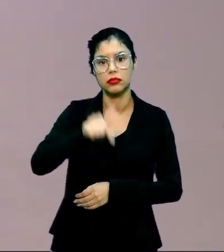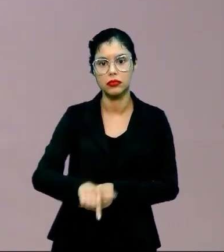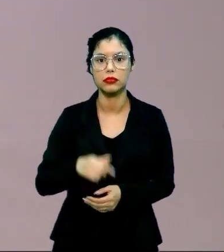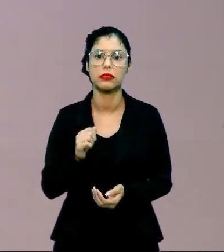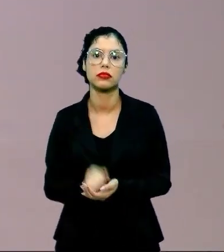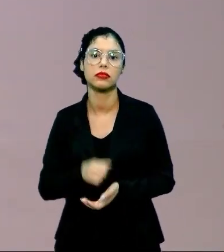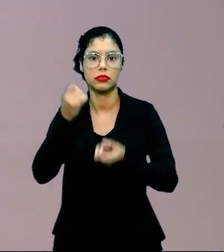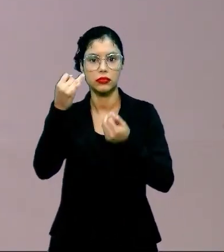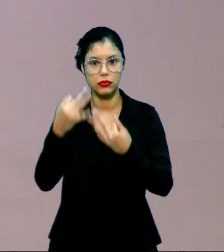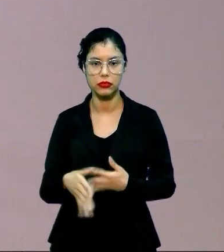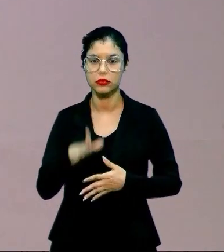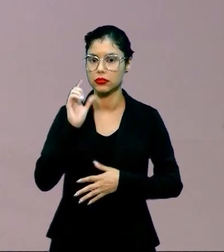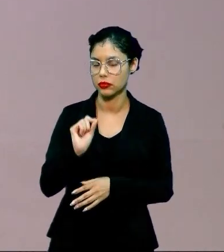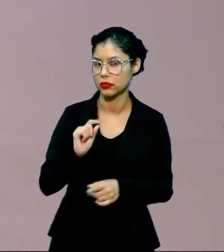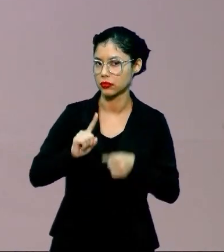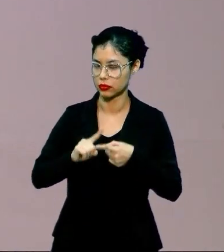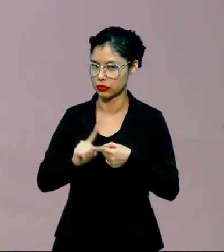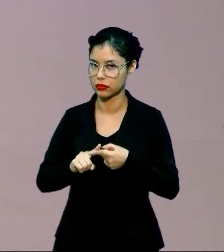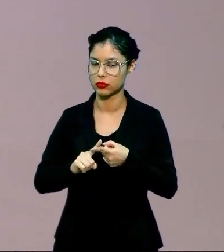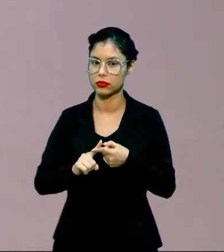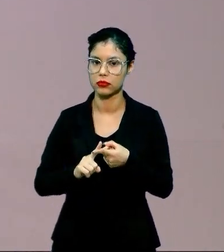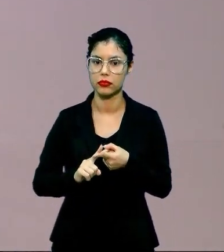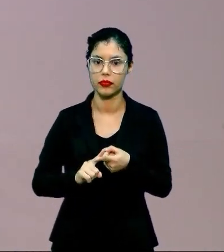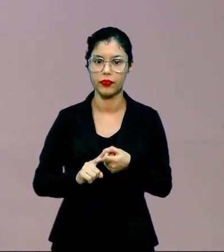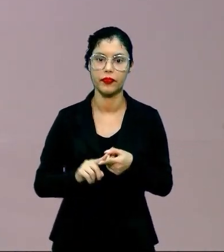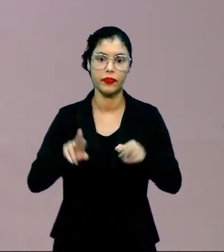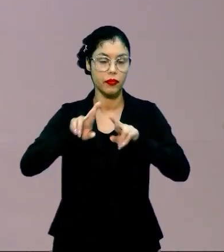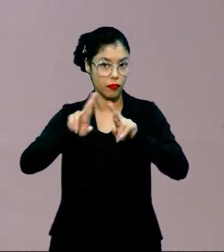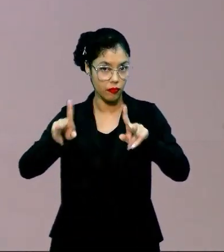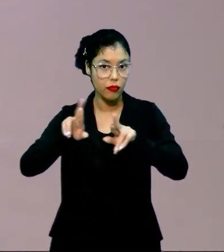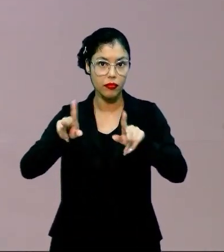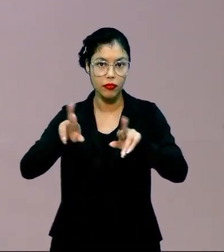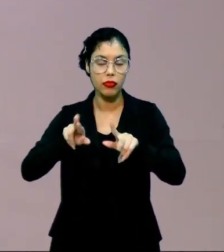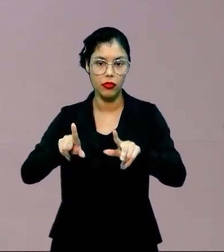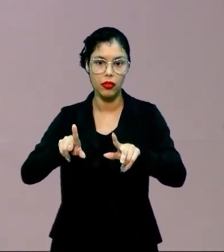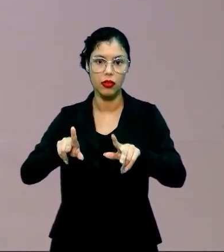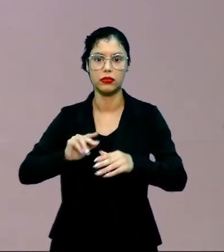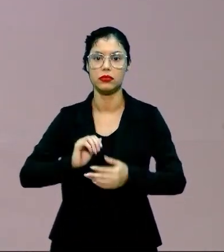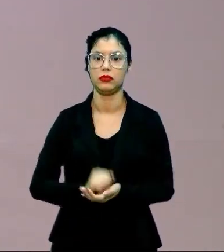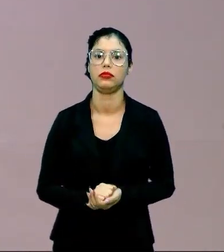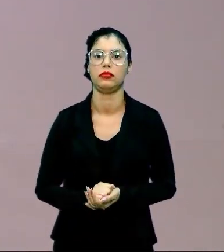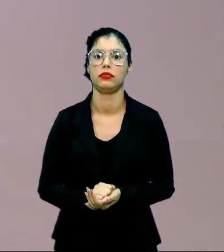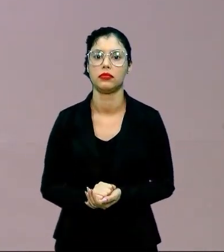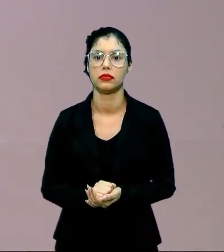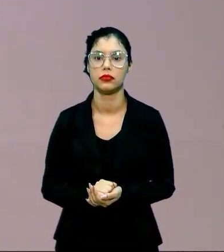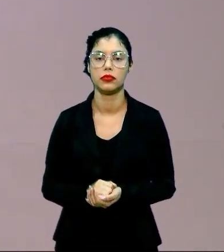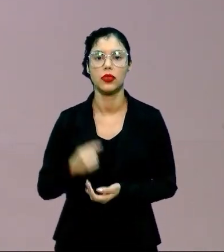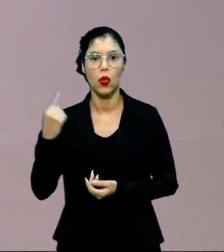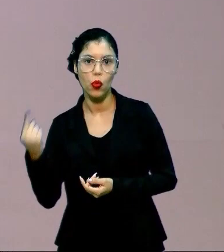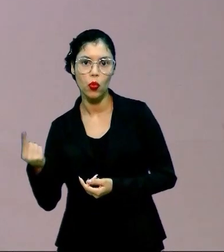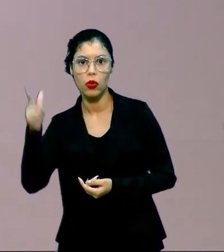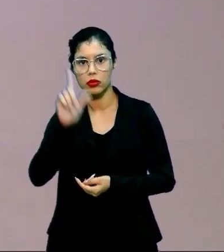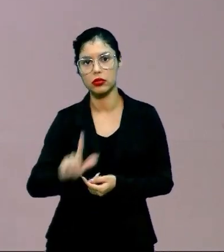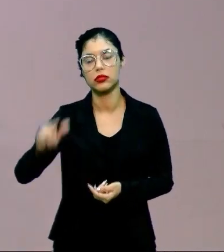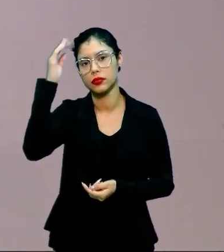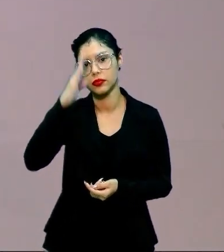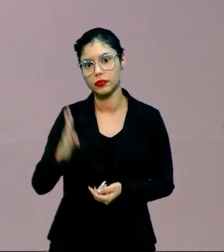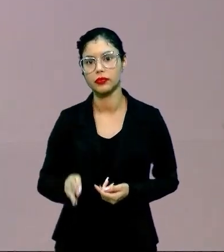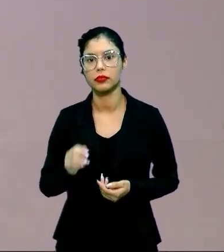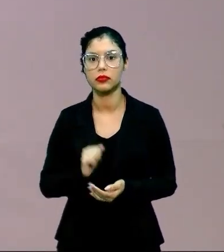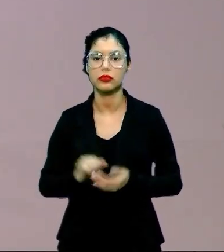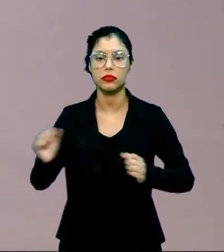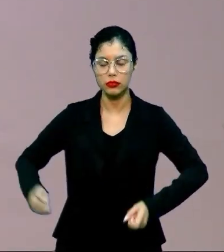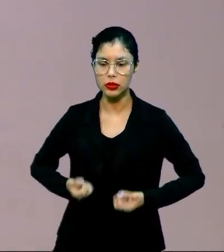sempre de enfatizar, porque nós falamos de uma diferença que existe entre uma literatura de fato brasileira e